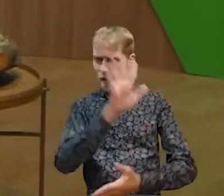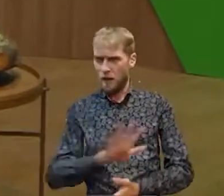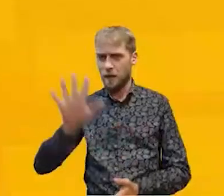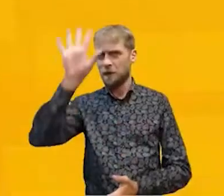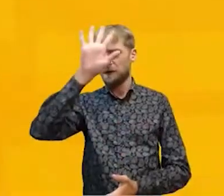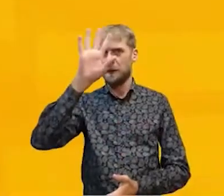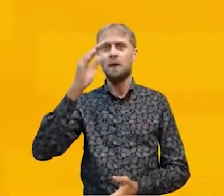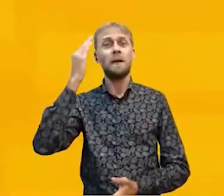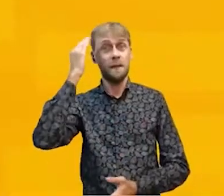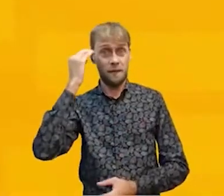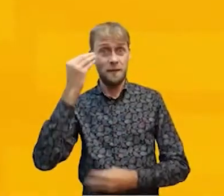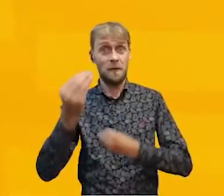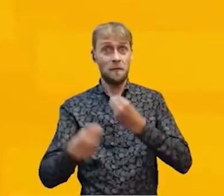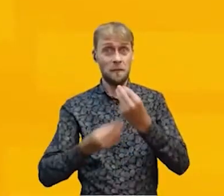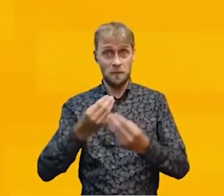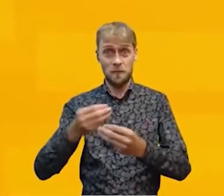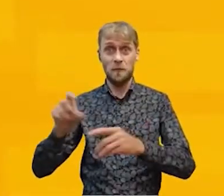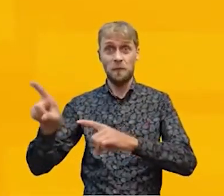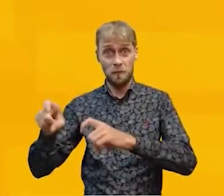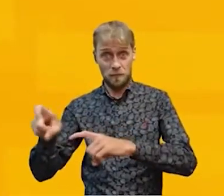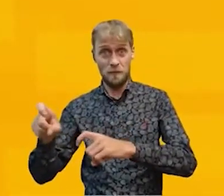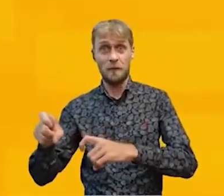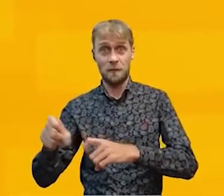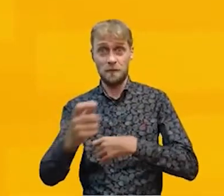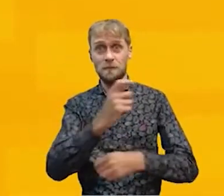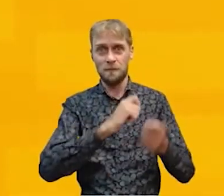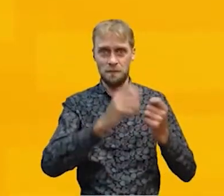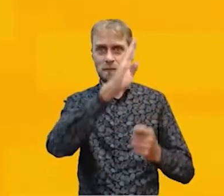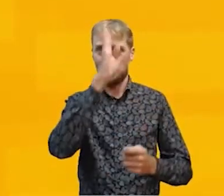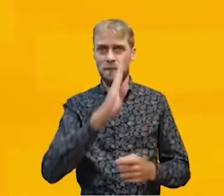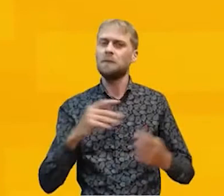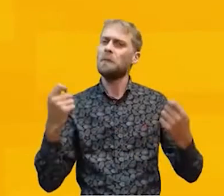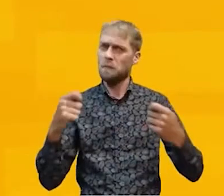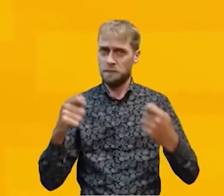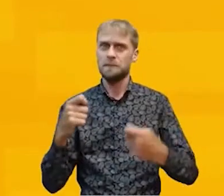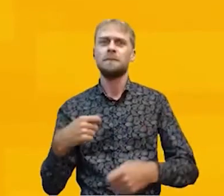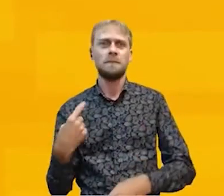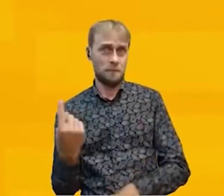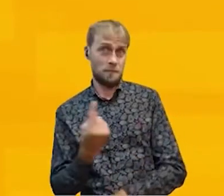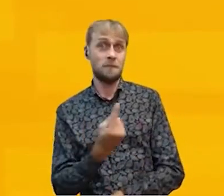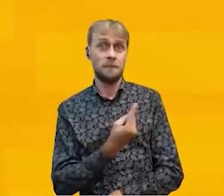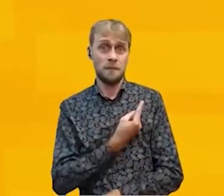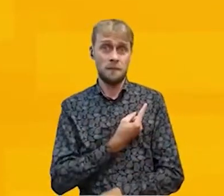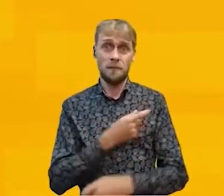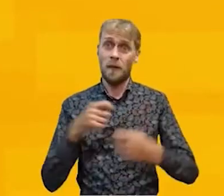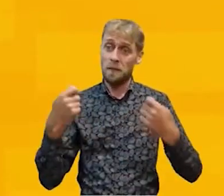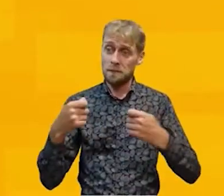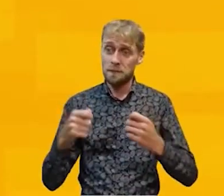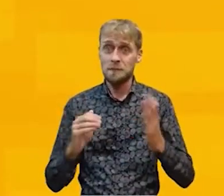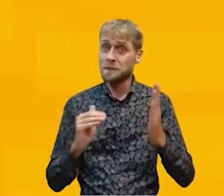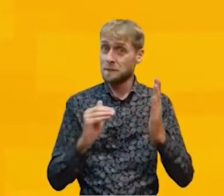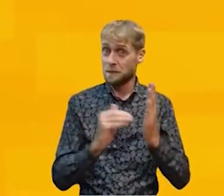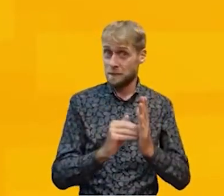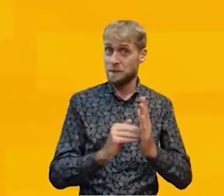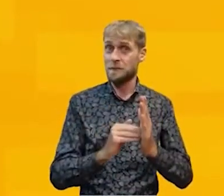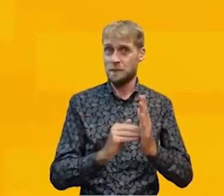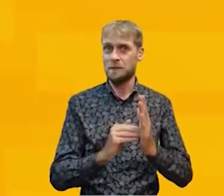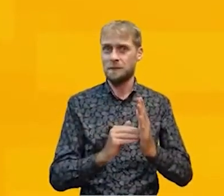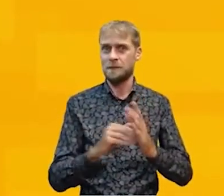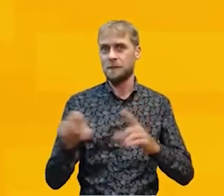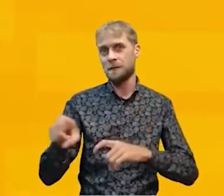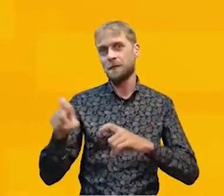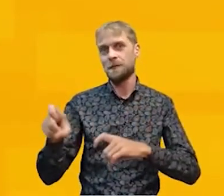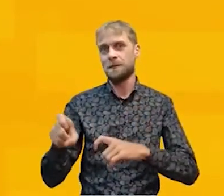o agronegócio brasileiro depende da gente, né, depende dessa fronteira agrícola. Como